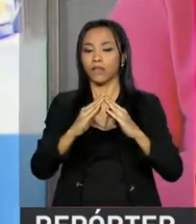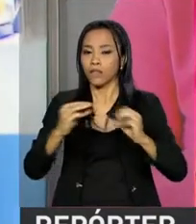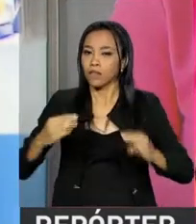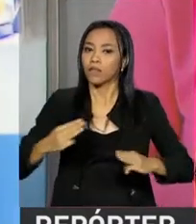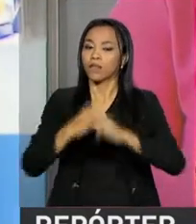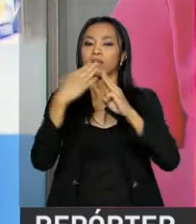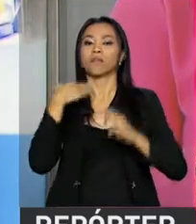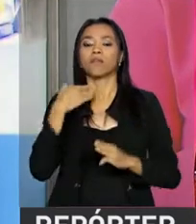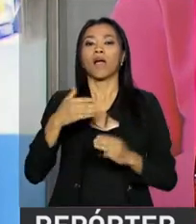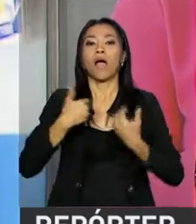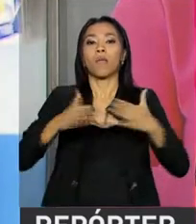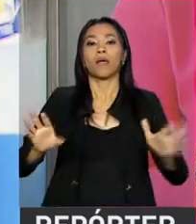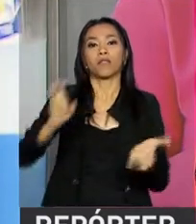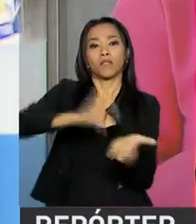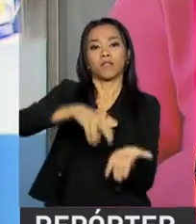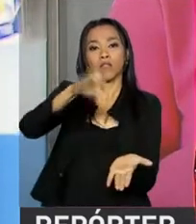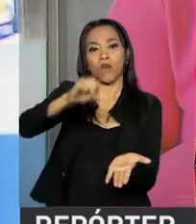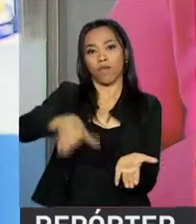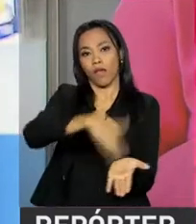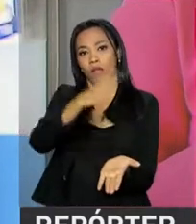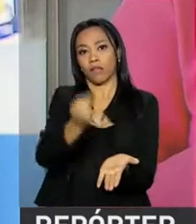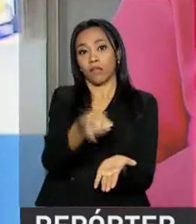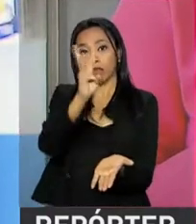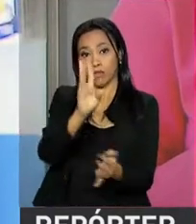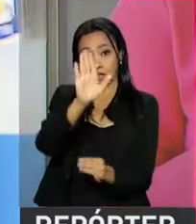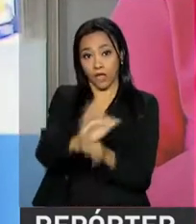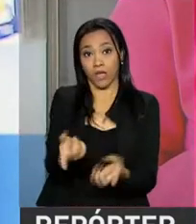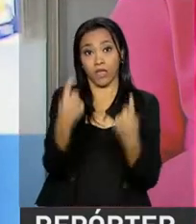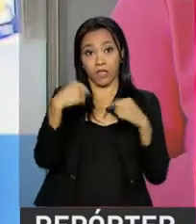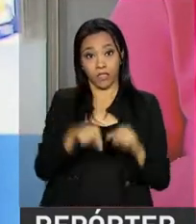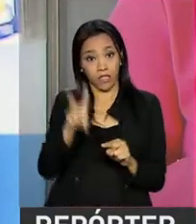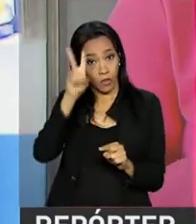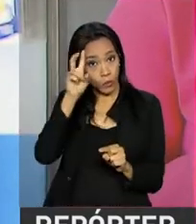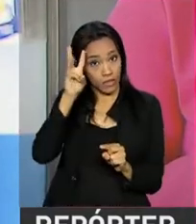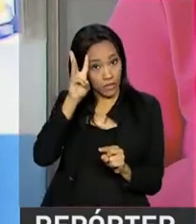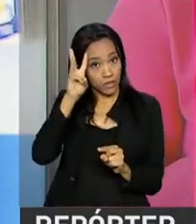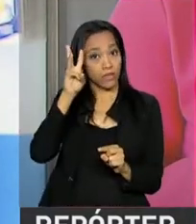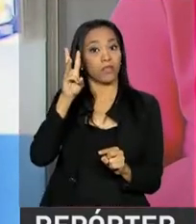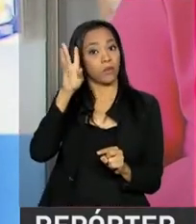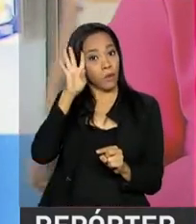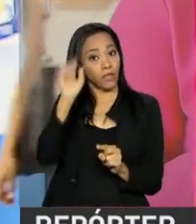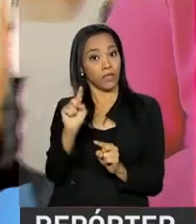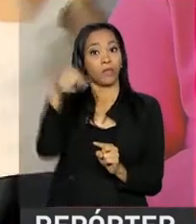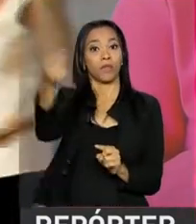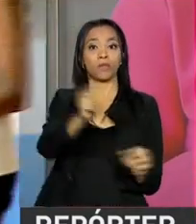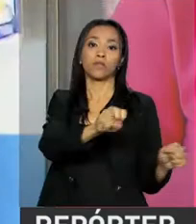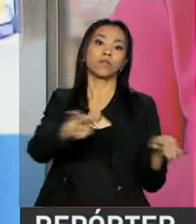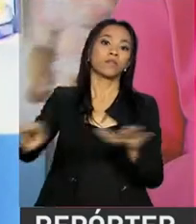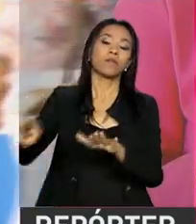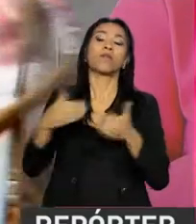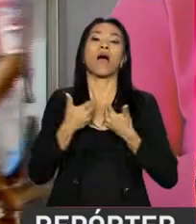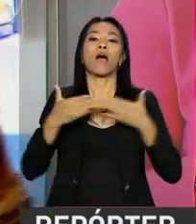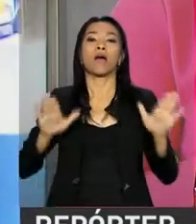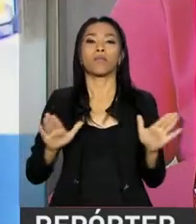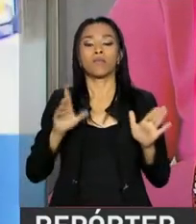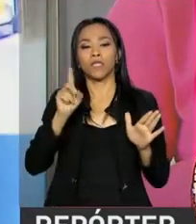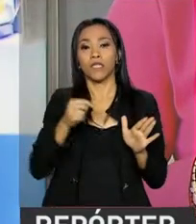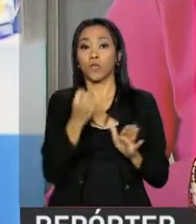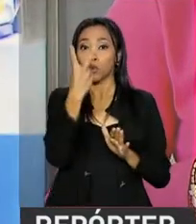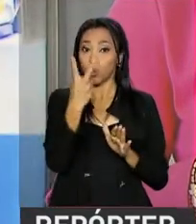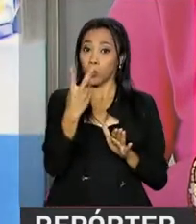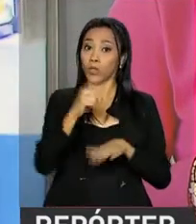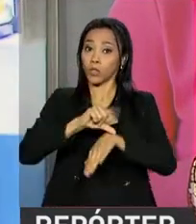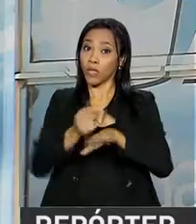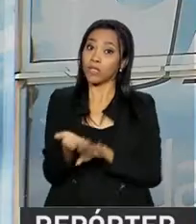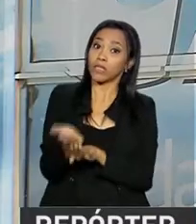9 da manhã às três da tarde e na segunda terça e quarta feiras da semana que vem as agências vão abrir do as horas